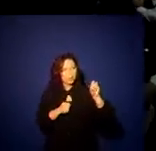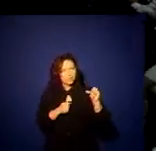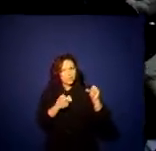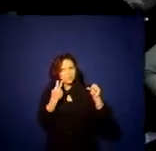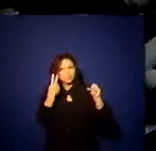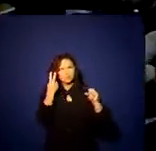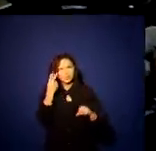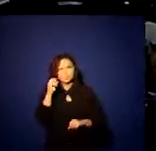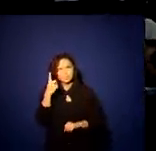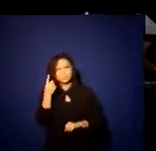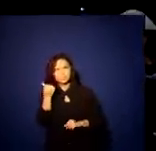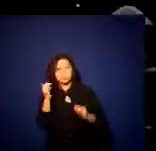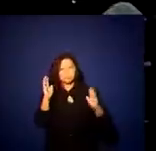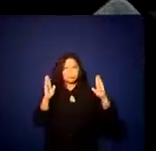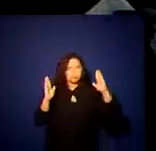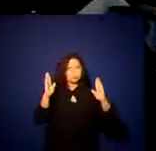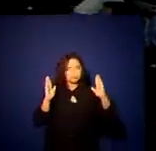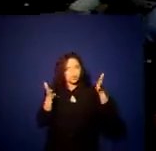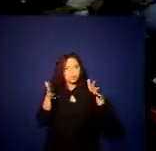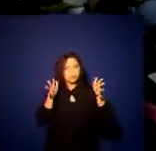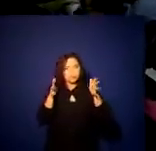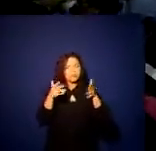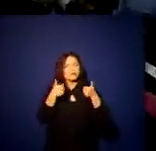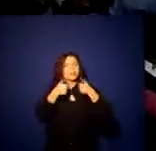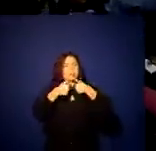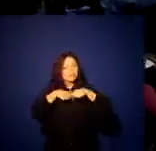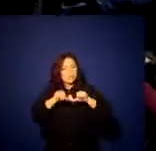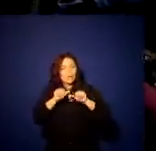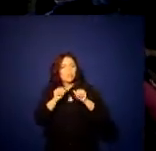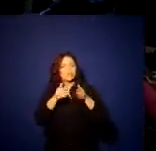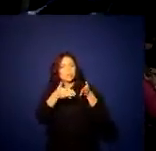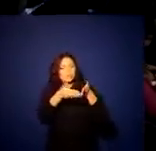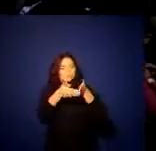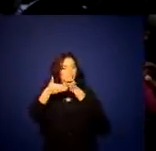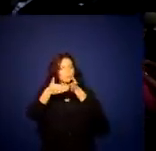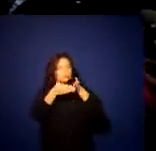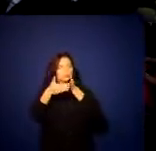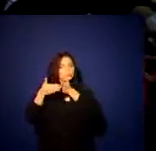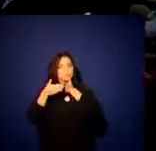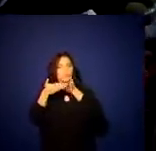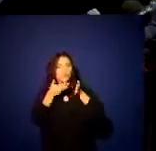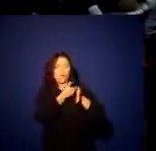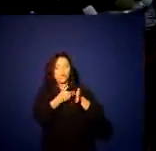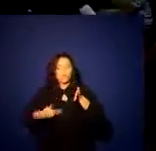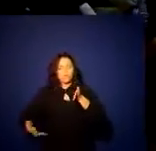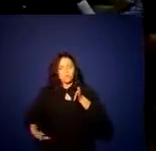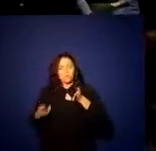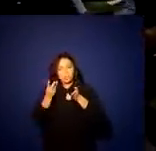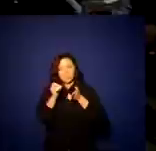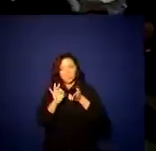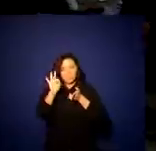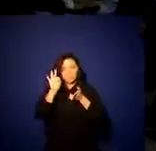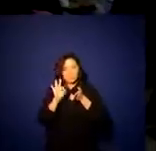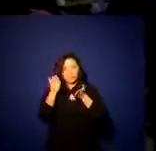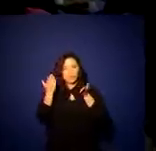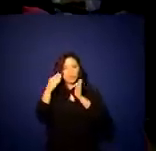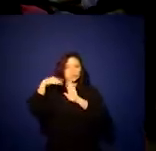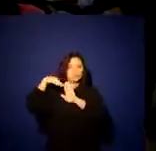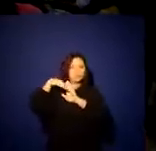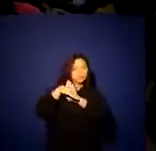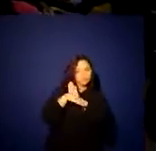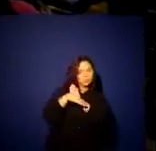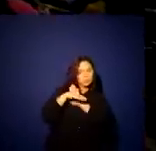de uma participação do crédito total da economia da ordem de 30% e hoje estamos em torno de 9 né